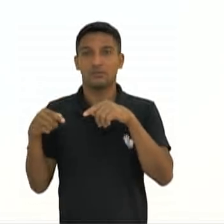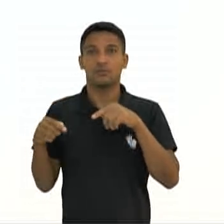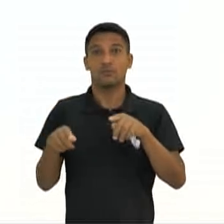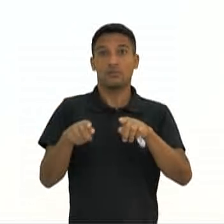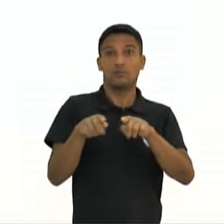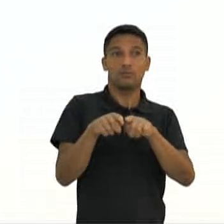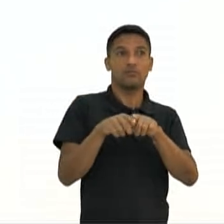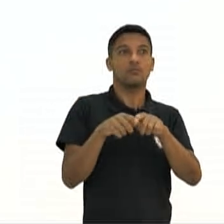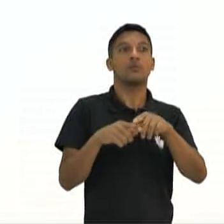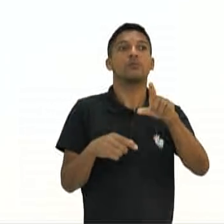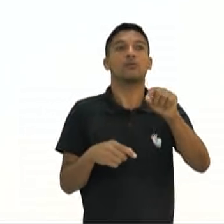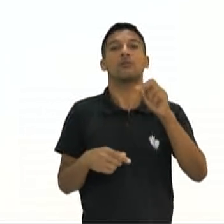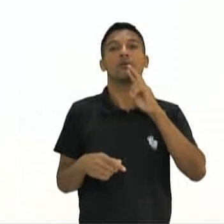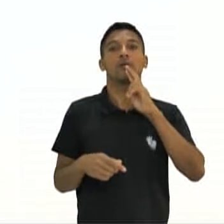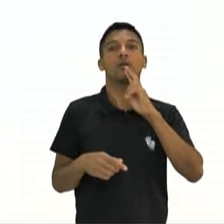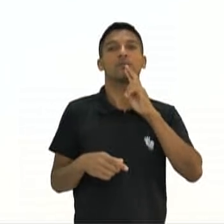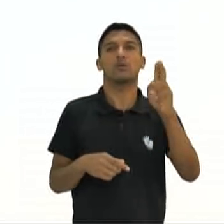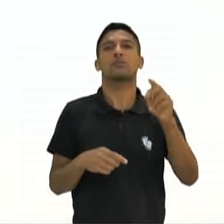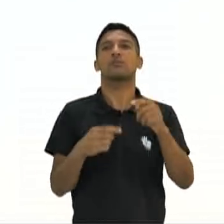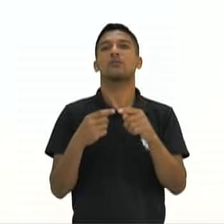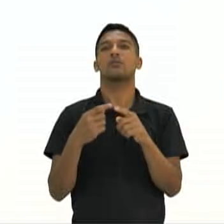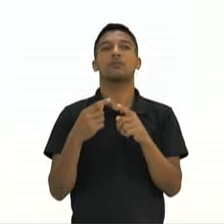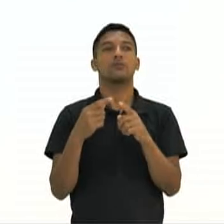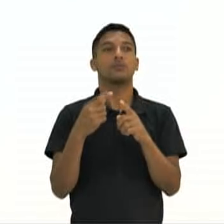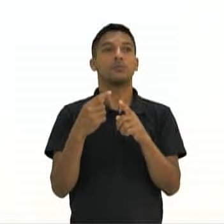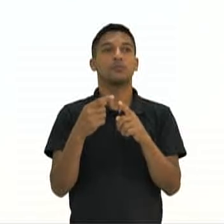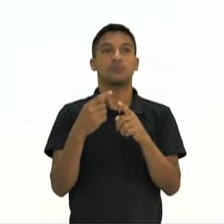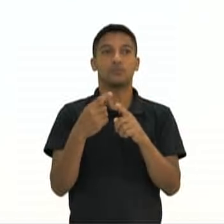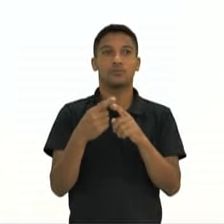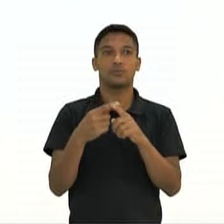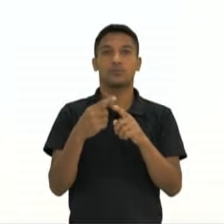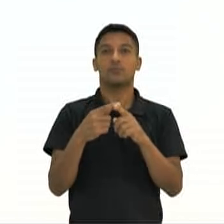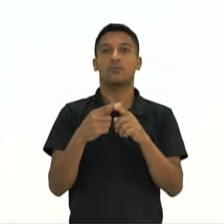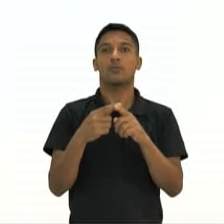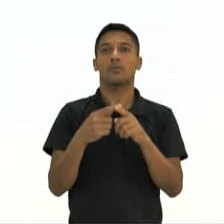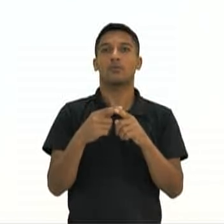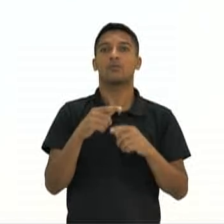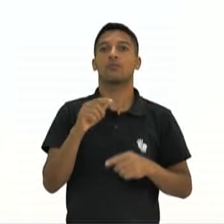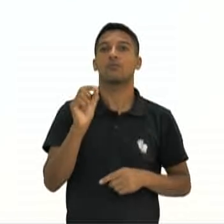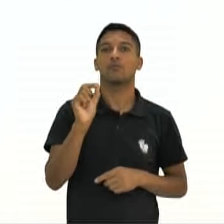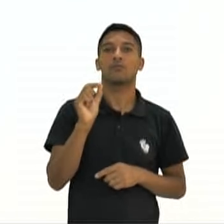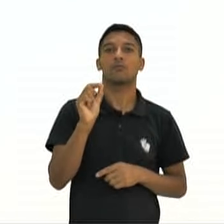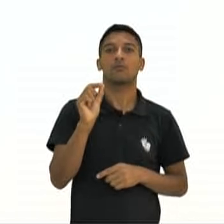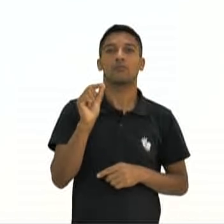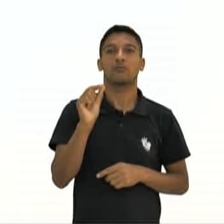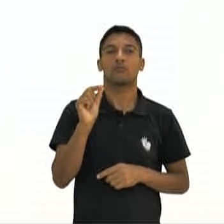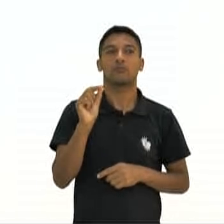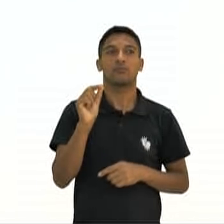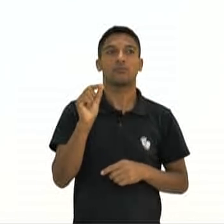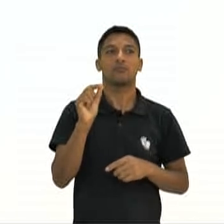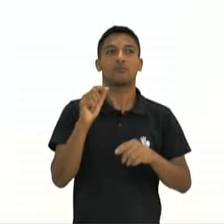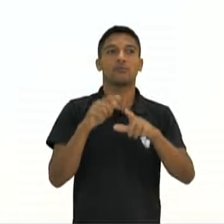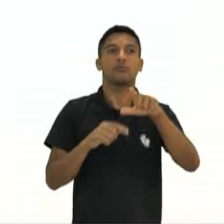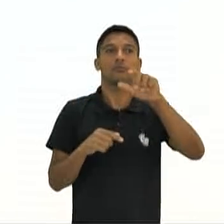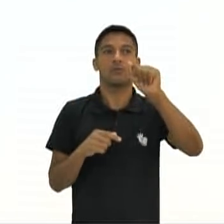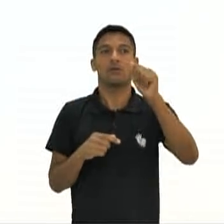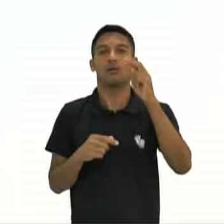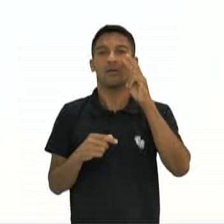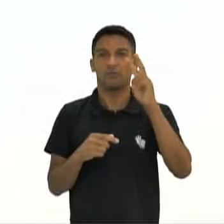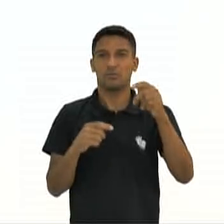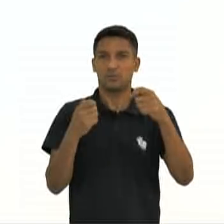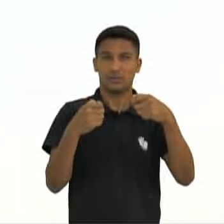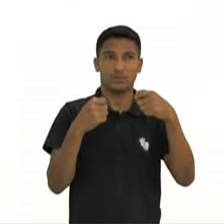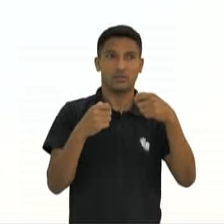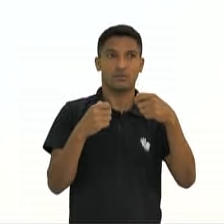A, filtrar a água sempre antes de beber. Letra B, garantir rede de esgoto para todas as famílias. Letra